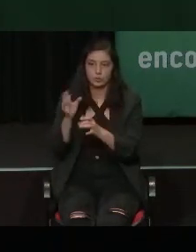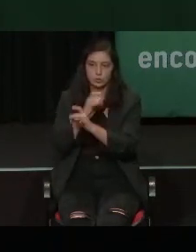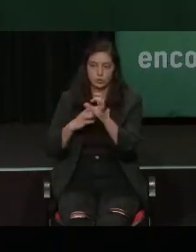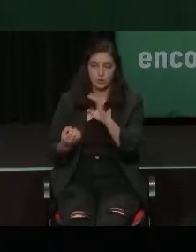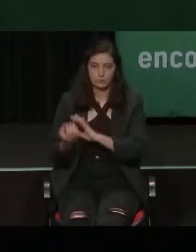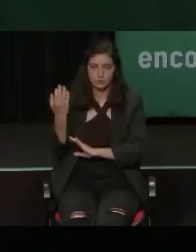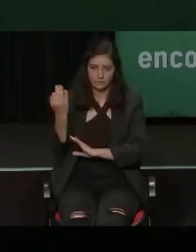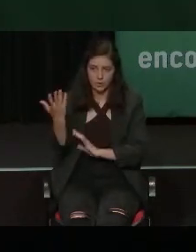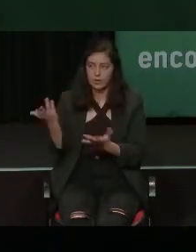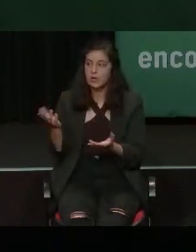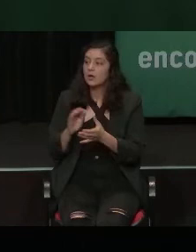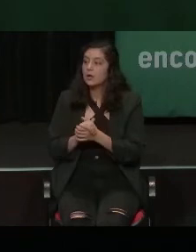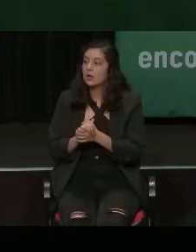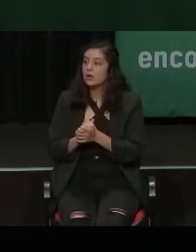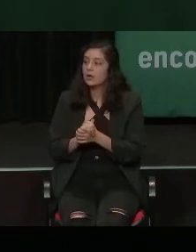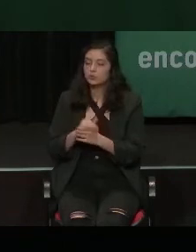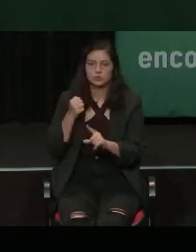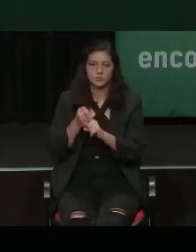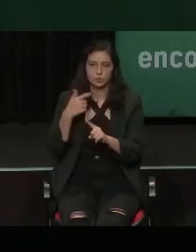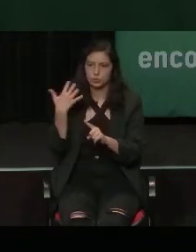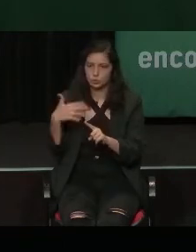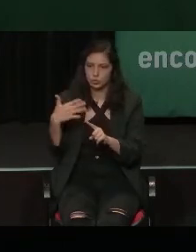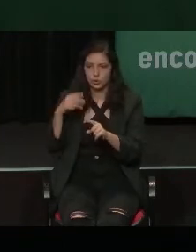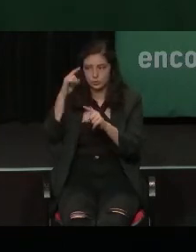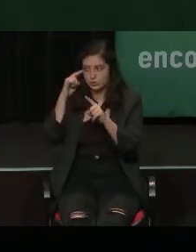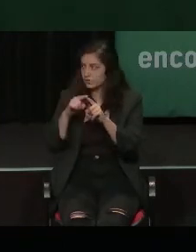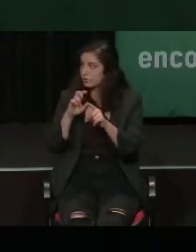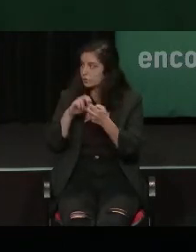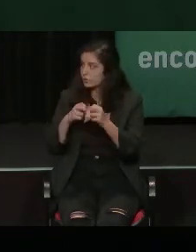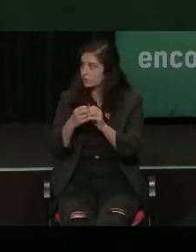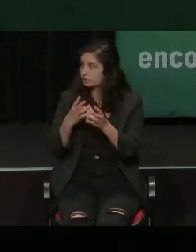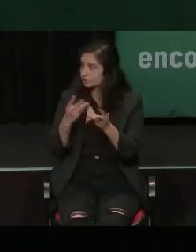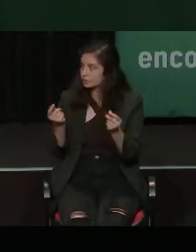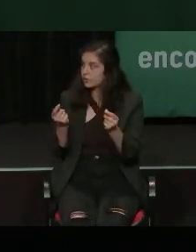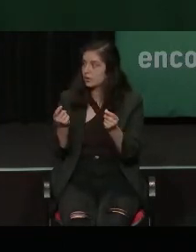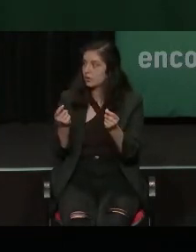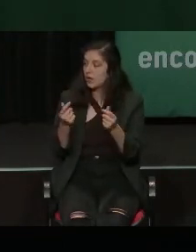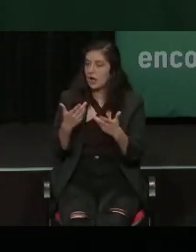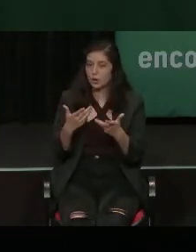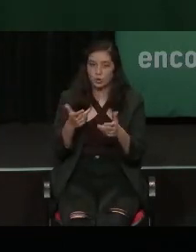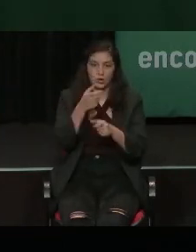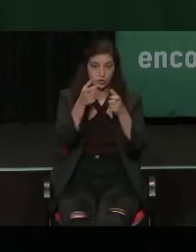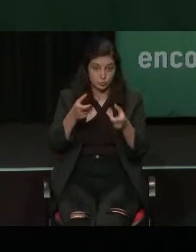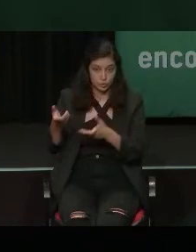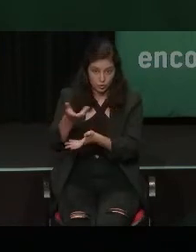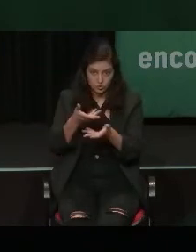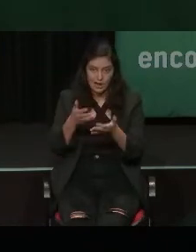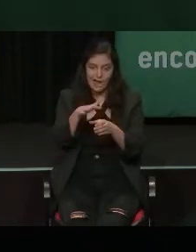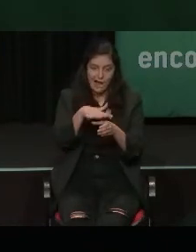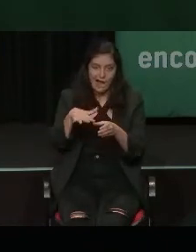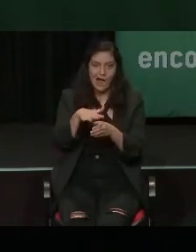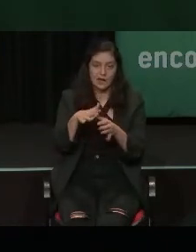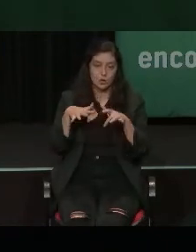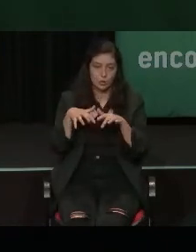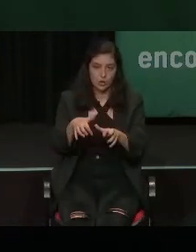desafio tão ambicioso quanto necessário para responder aos problemas que se colocam atualmente aos cidadãos na área do cancro,